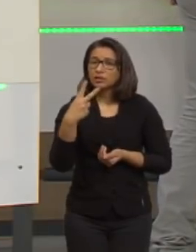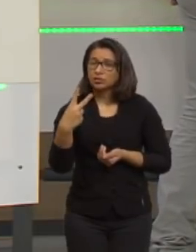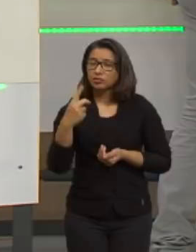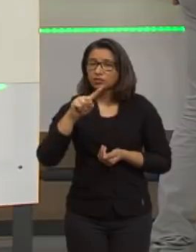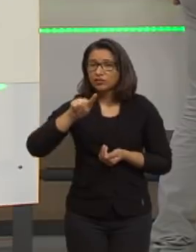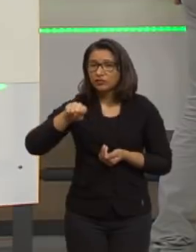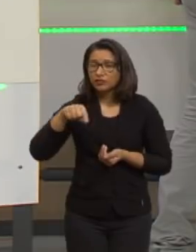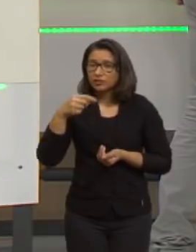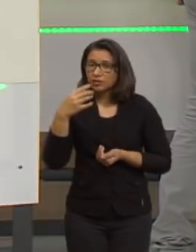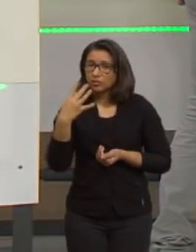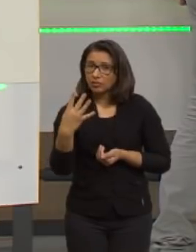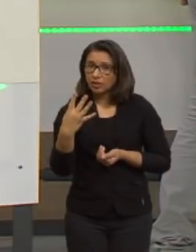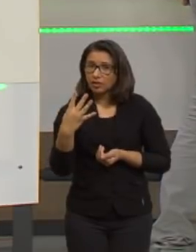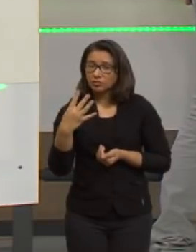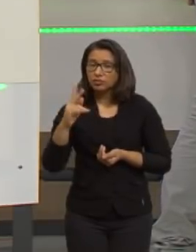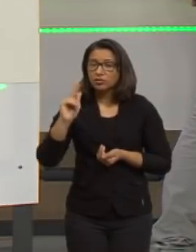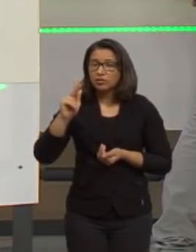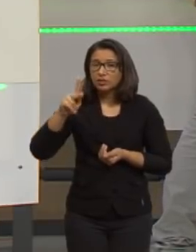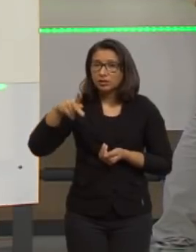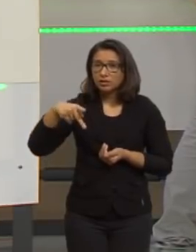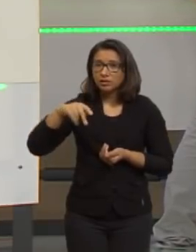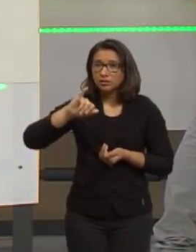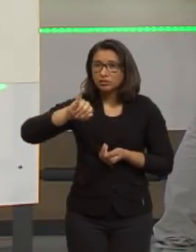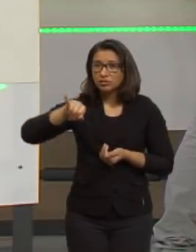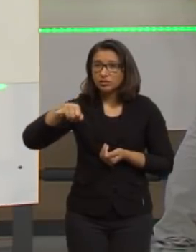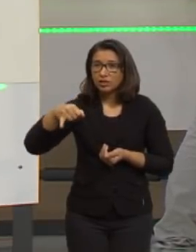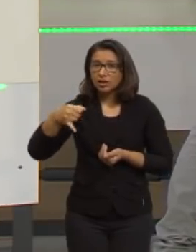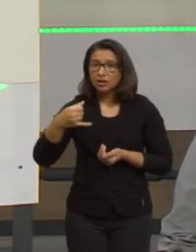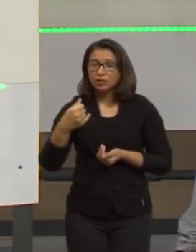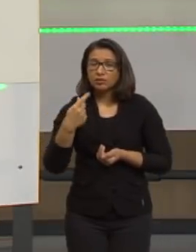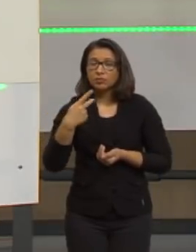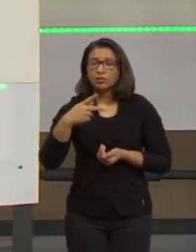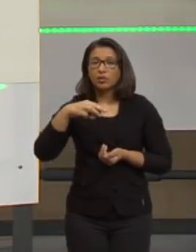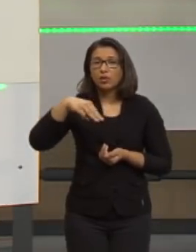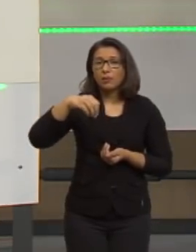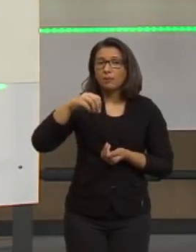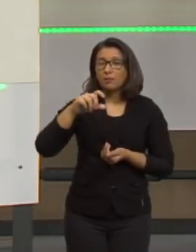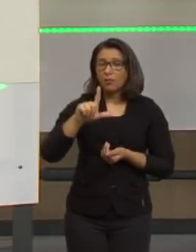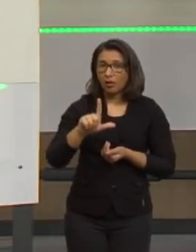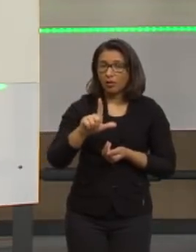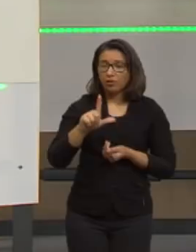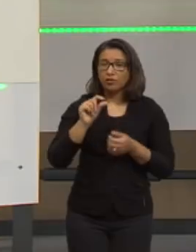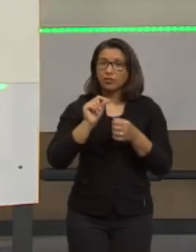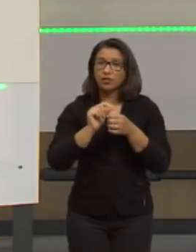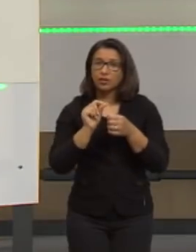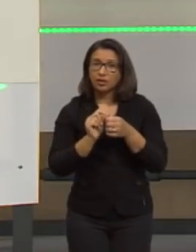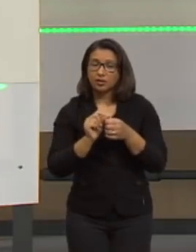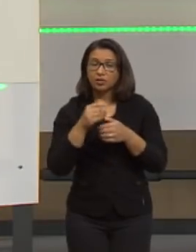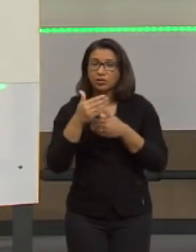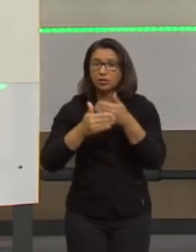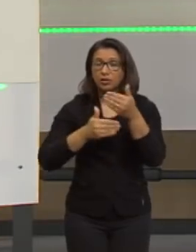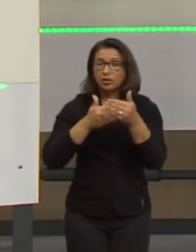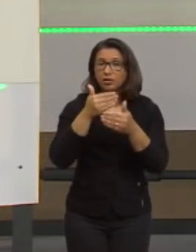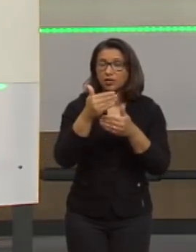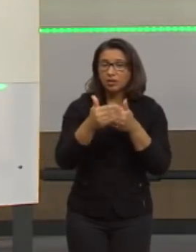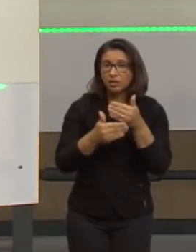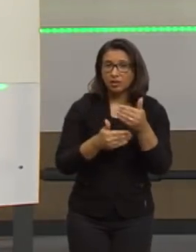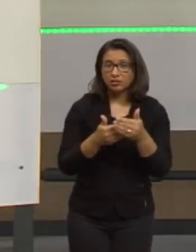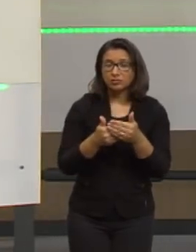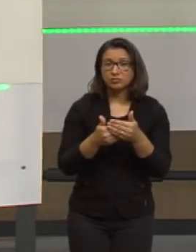242 vírgula 4 kg jauli por mol de água formado aqui um processo